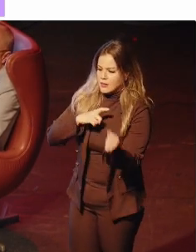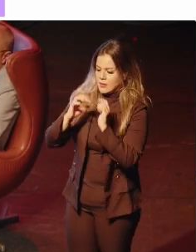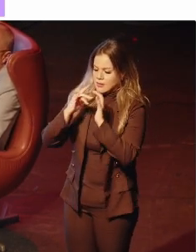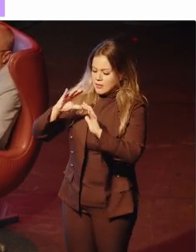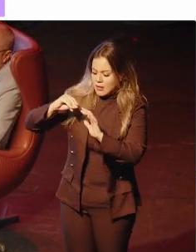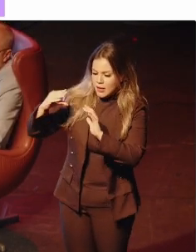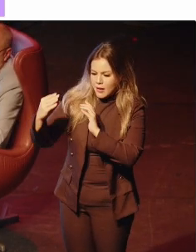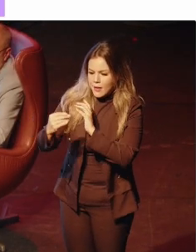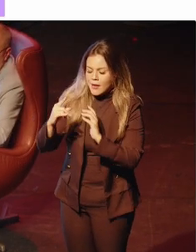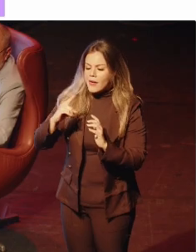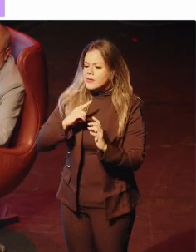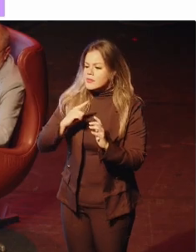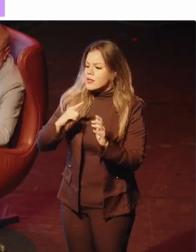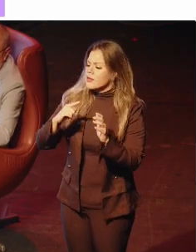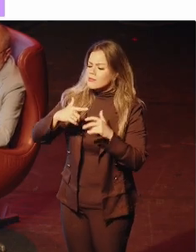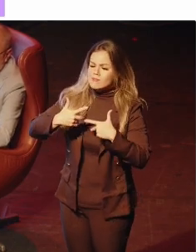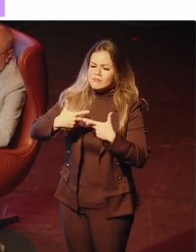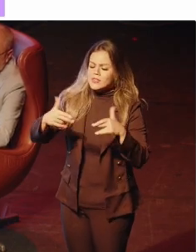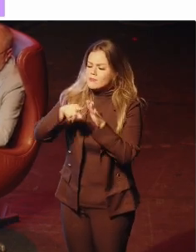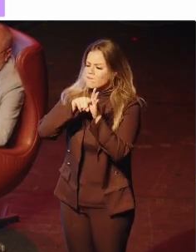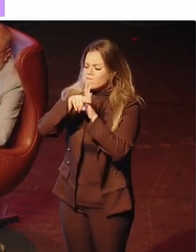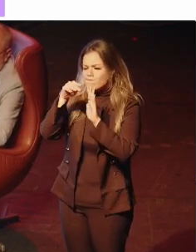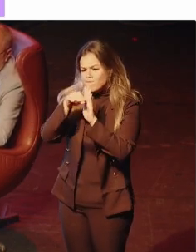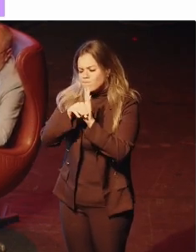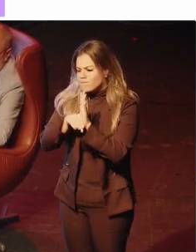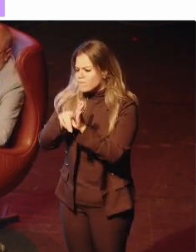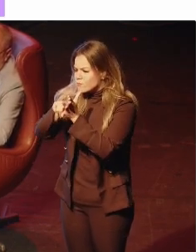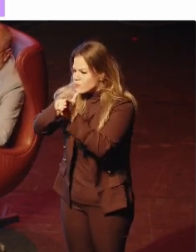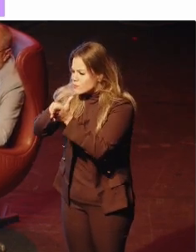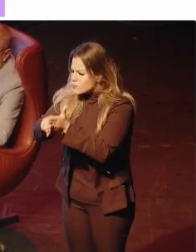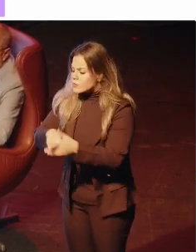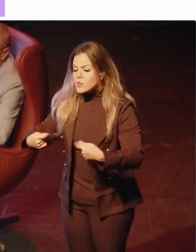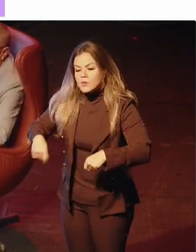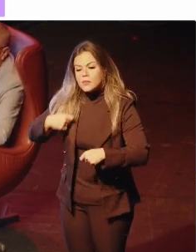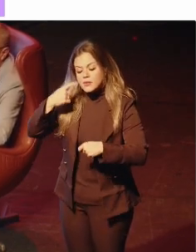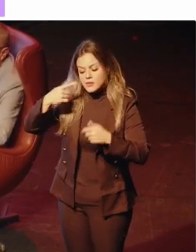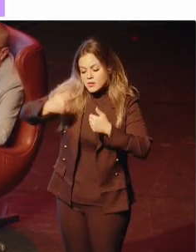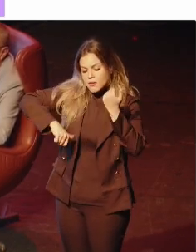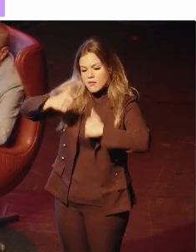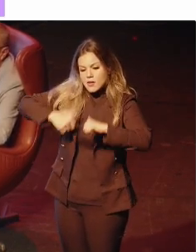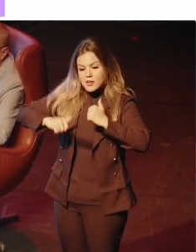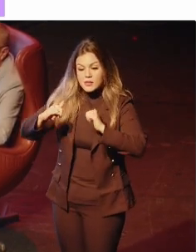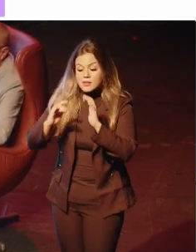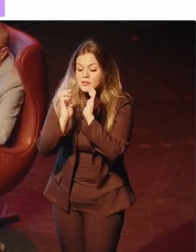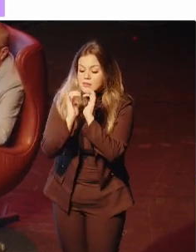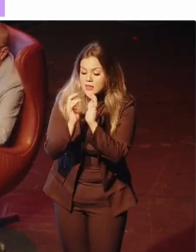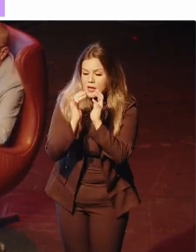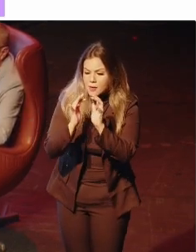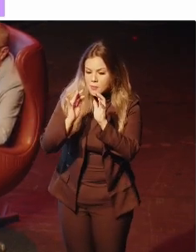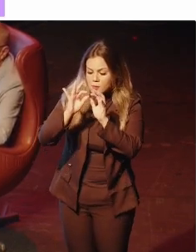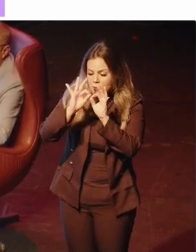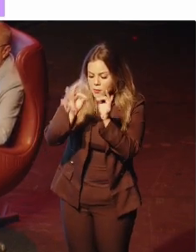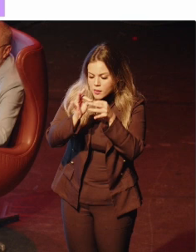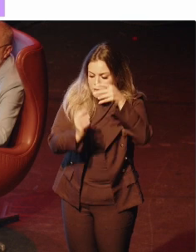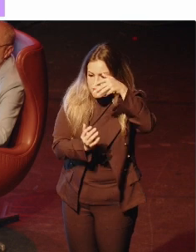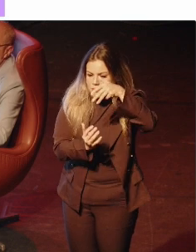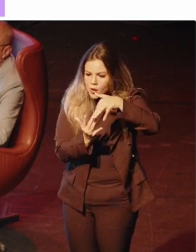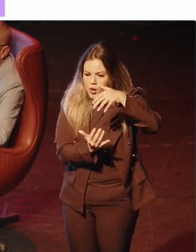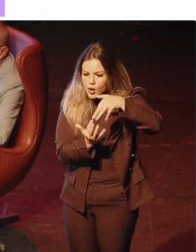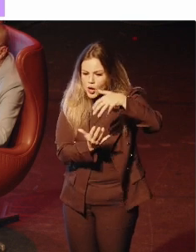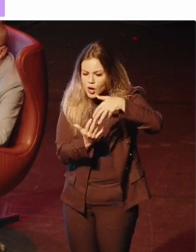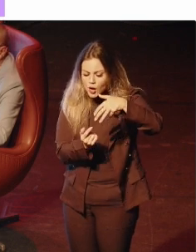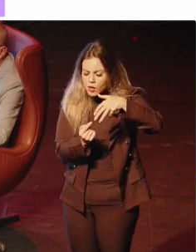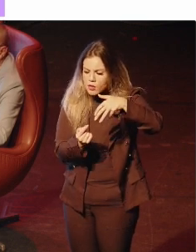chama PET, que vai ligar uma substância ao amiloide no cérebro, seja